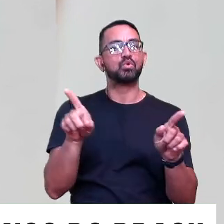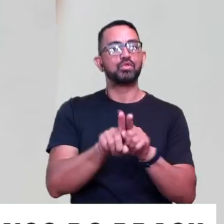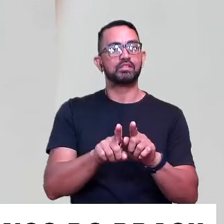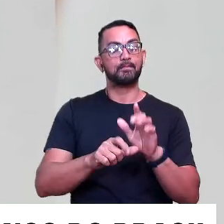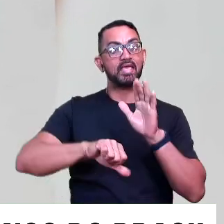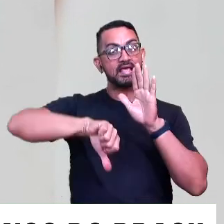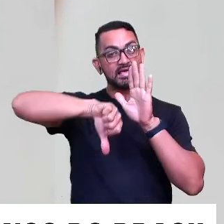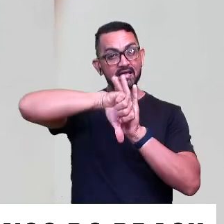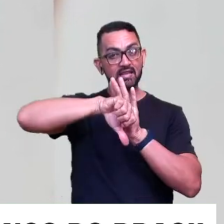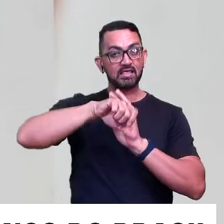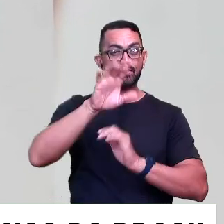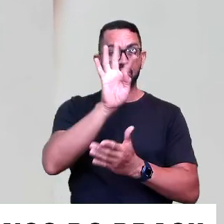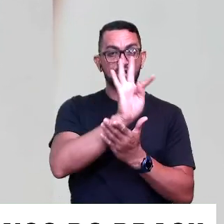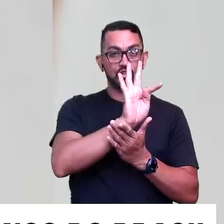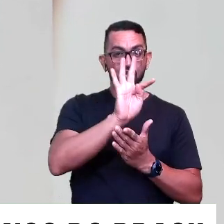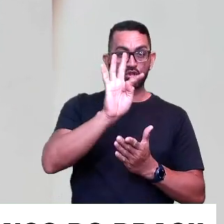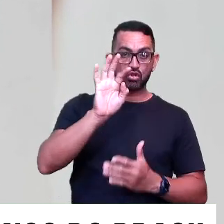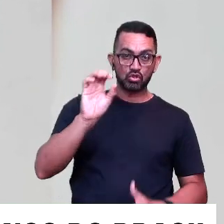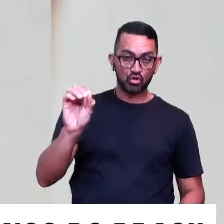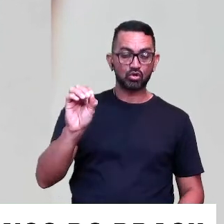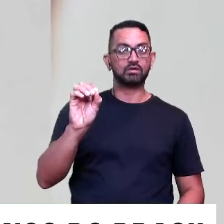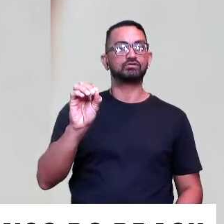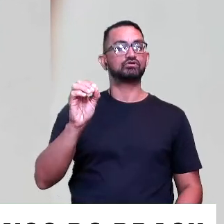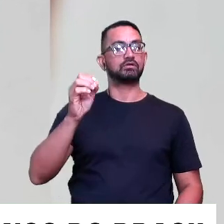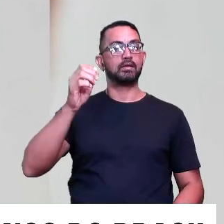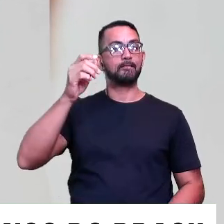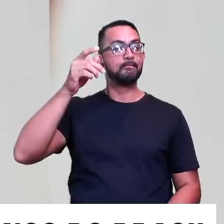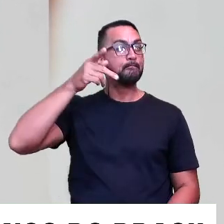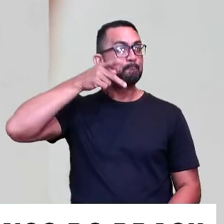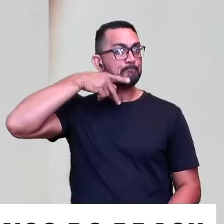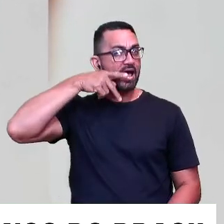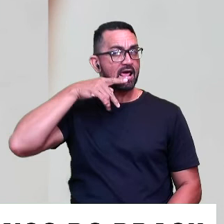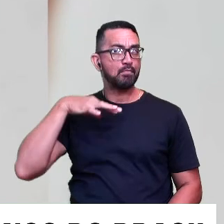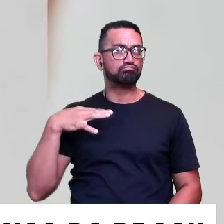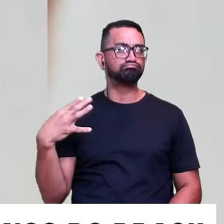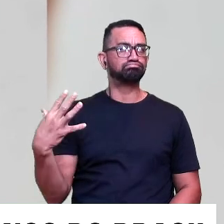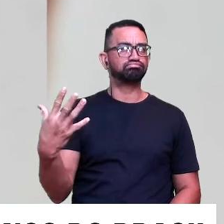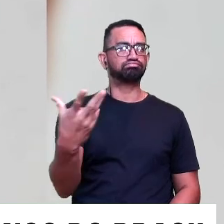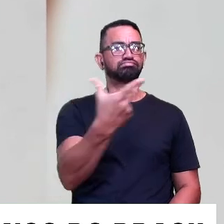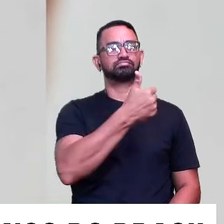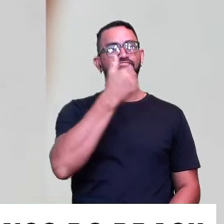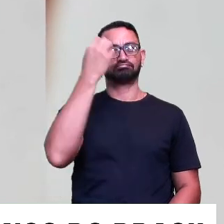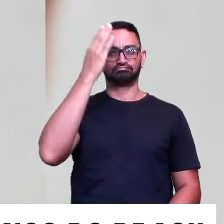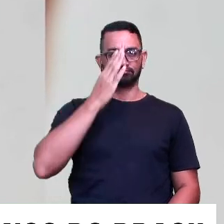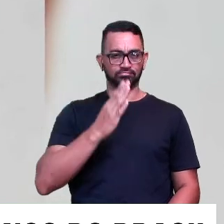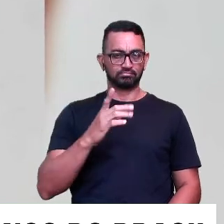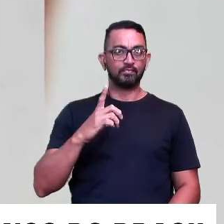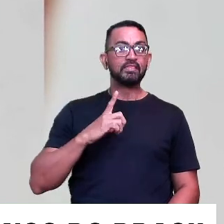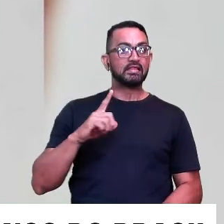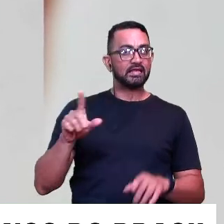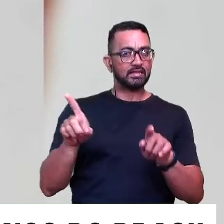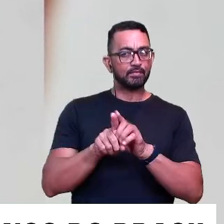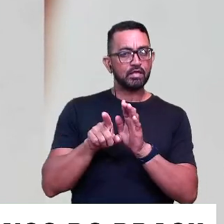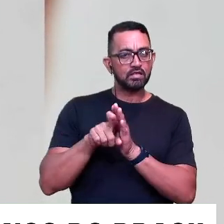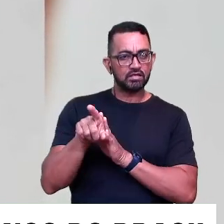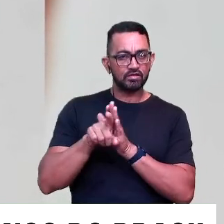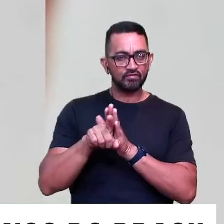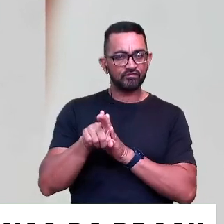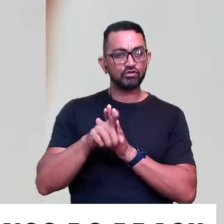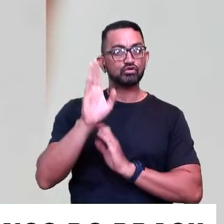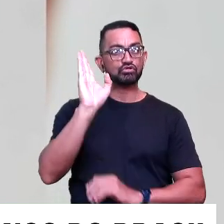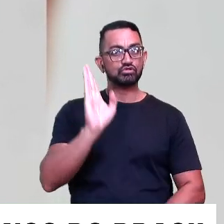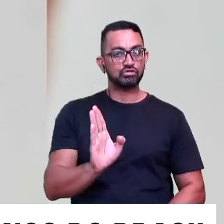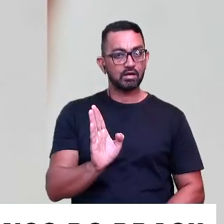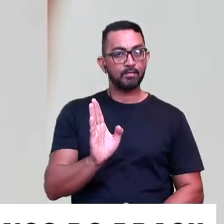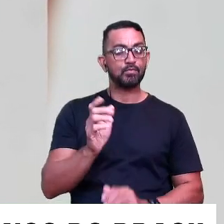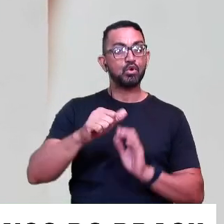de crimes no Tocantins, na Paraíba, entre outras cidades. E ele também vinha sendo investigado